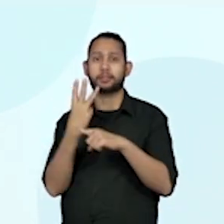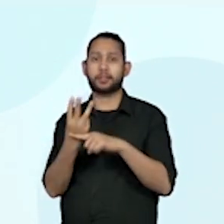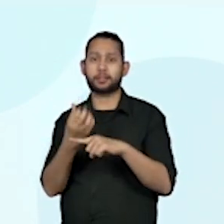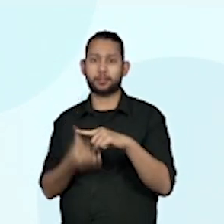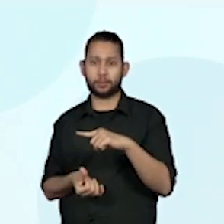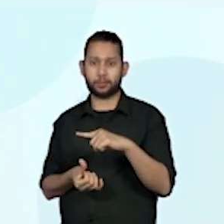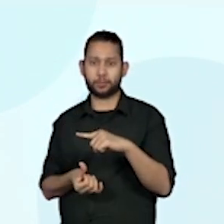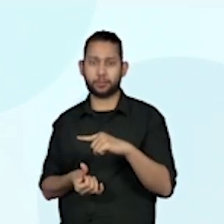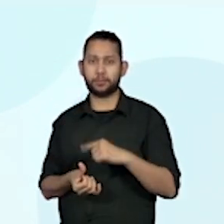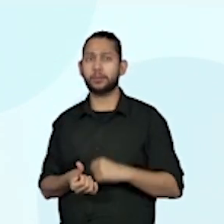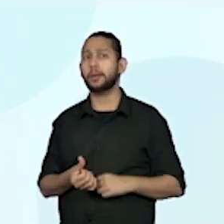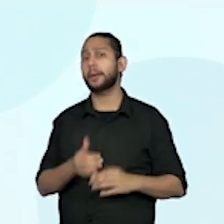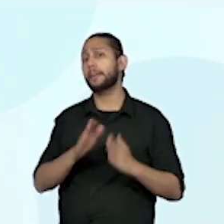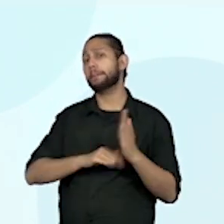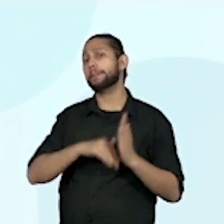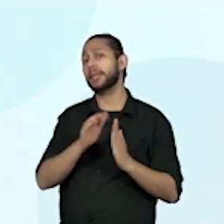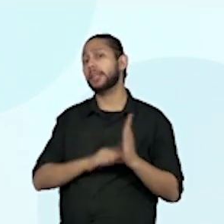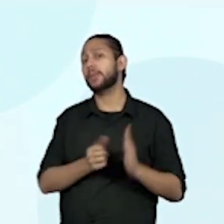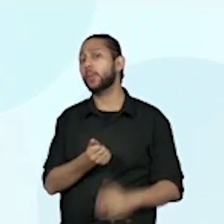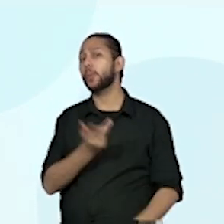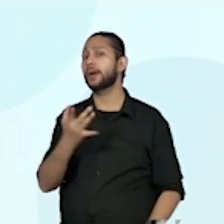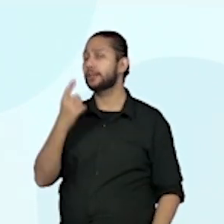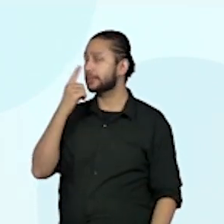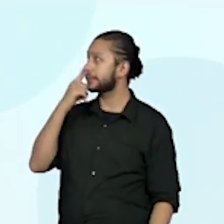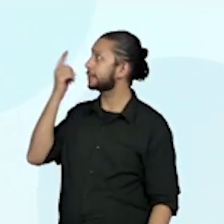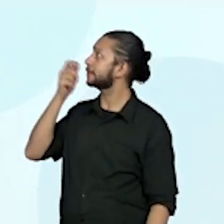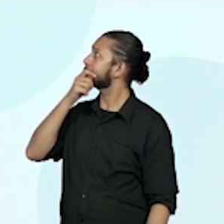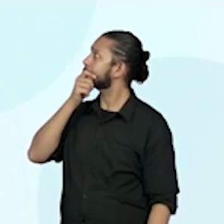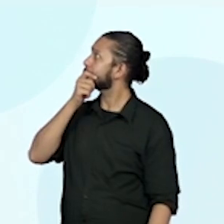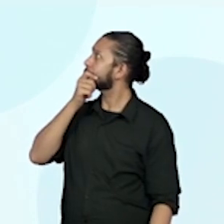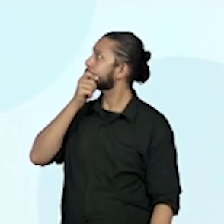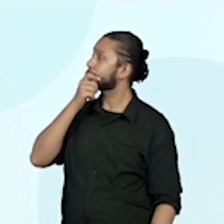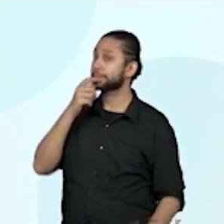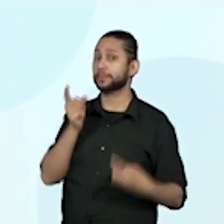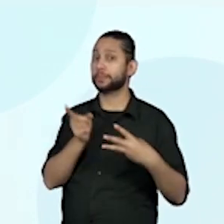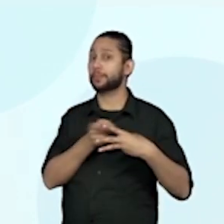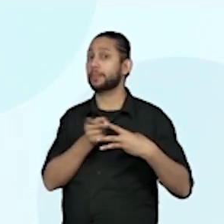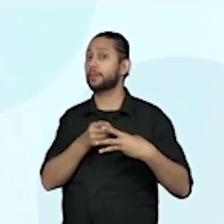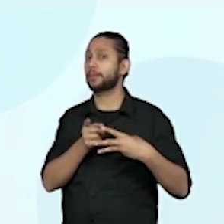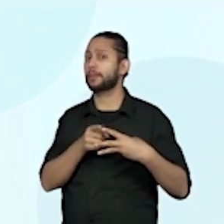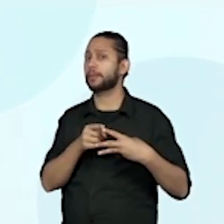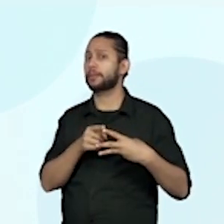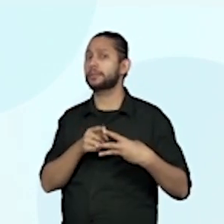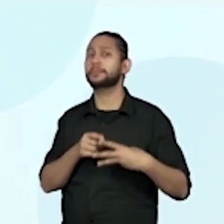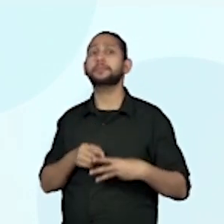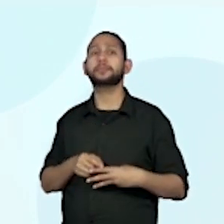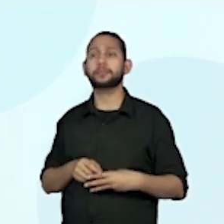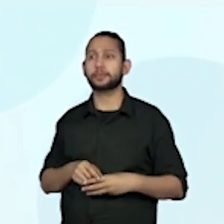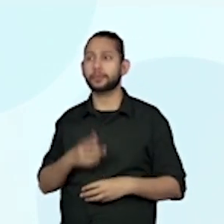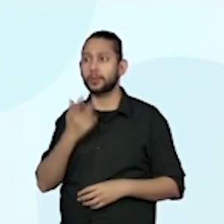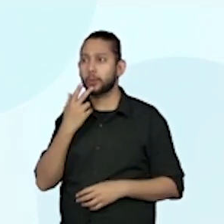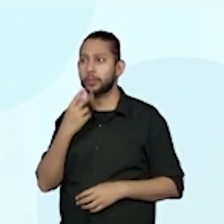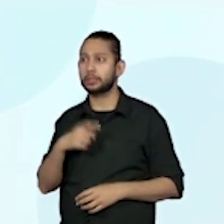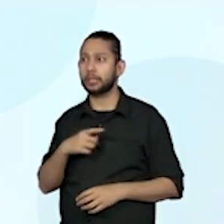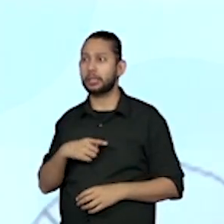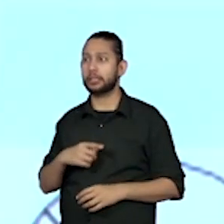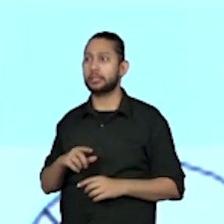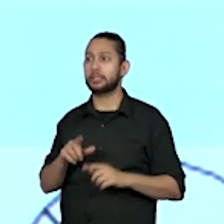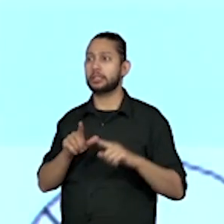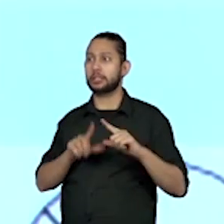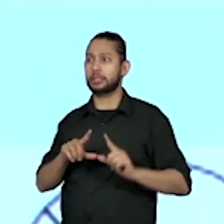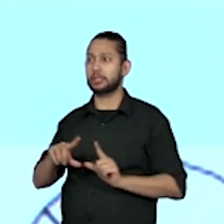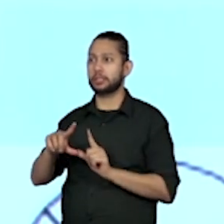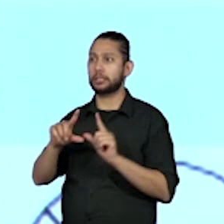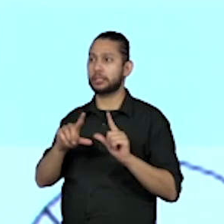vou pintar quantas partes desta figura? E aí, pessoal? O Guilherme disse 3.